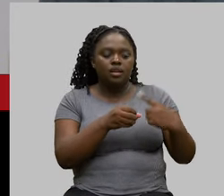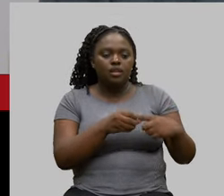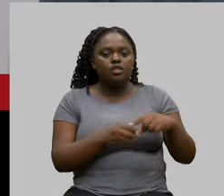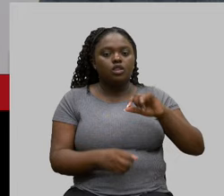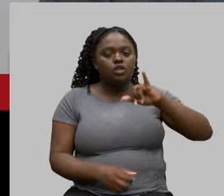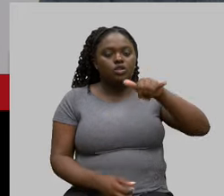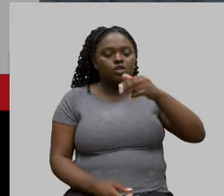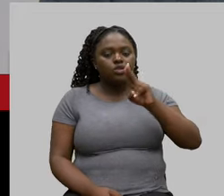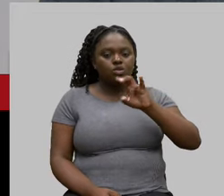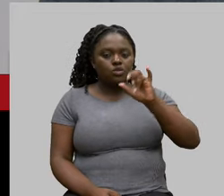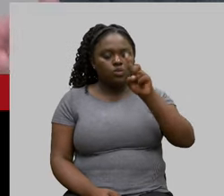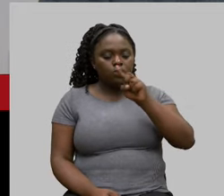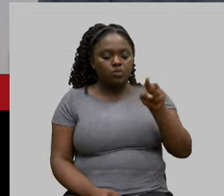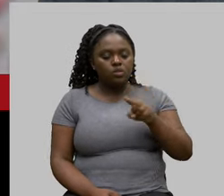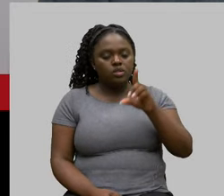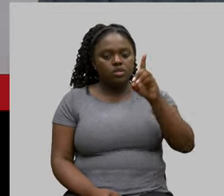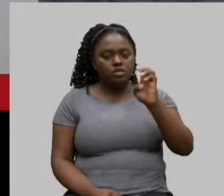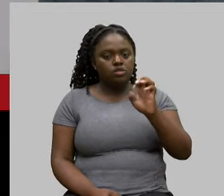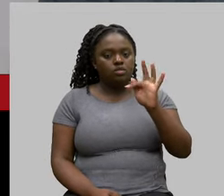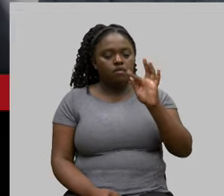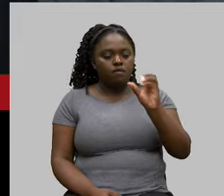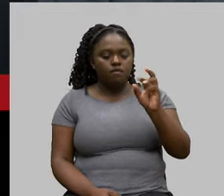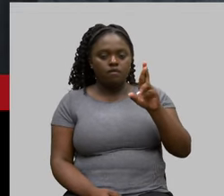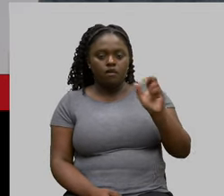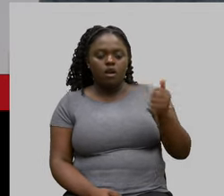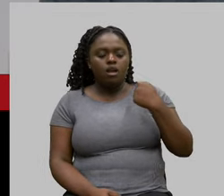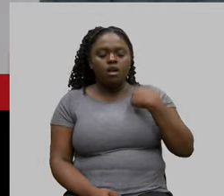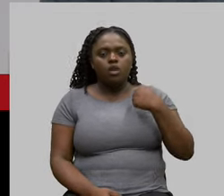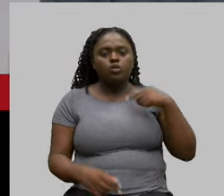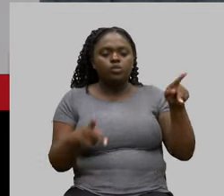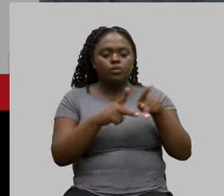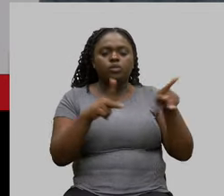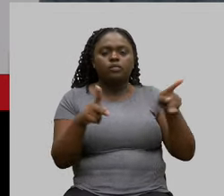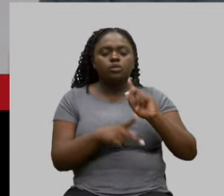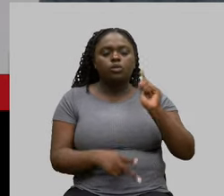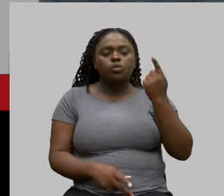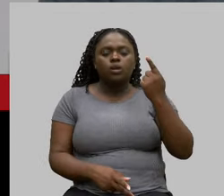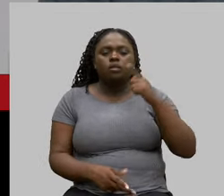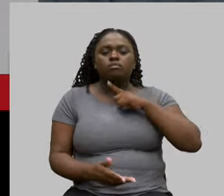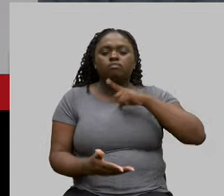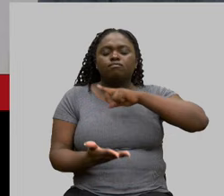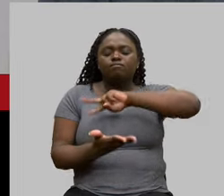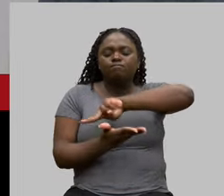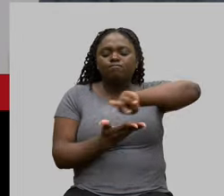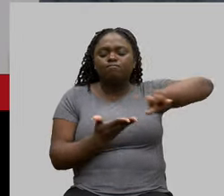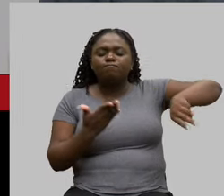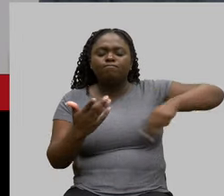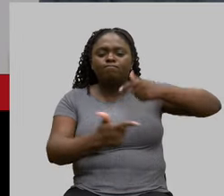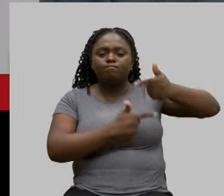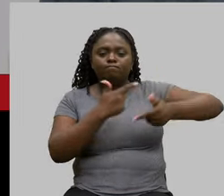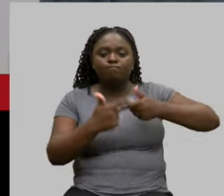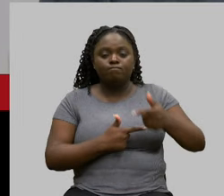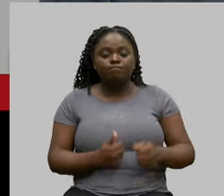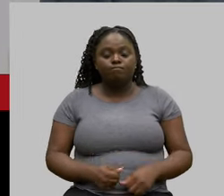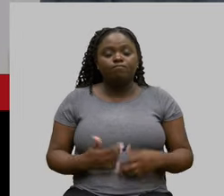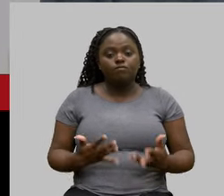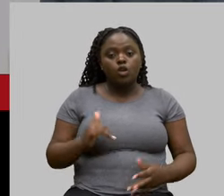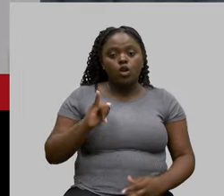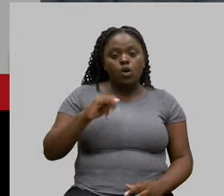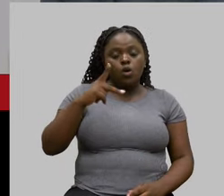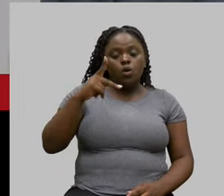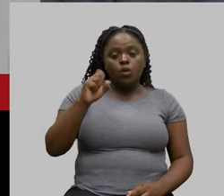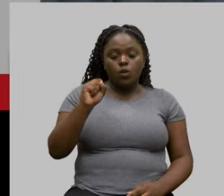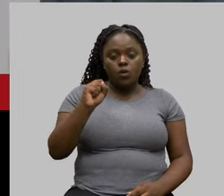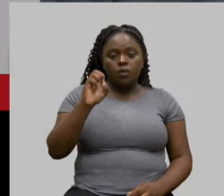geografia né tenho vários cargos Então já me aposentei pelo ipseng tem um tem um